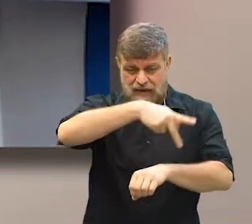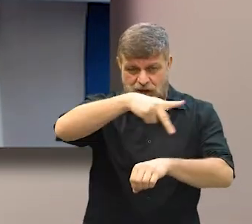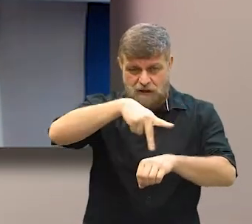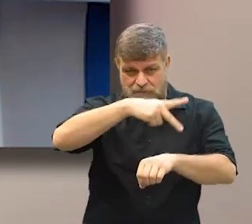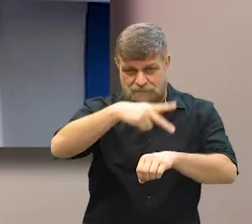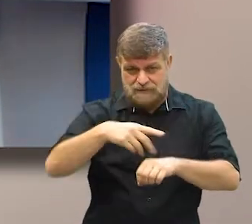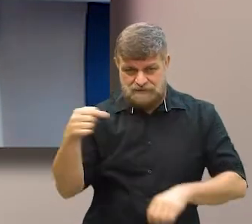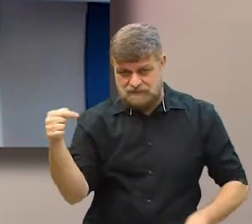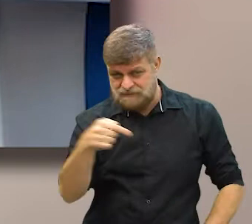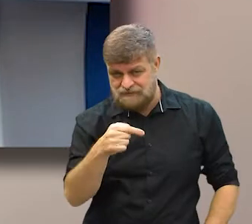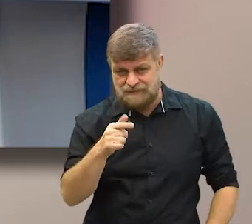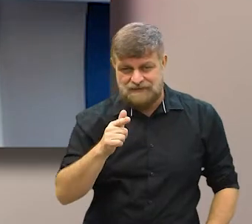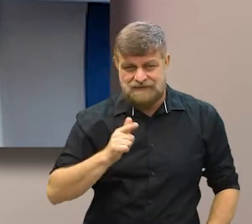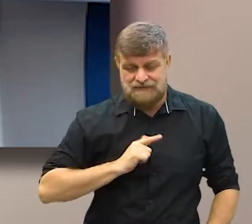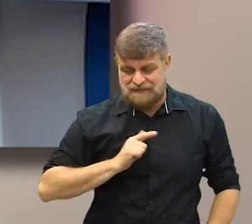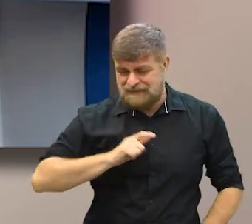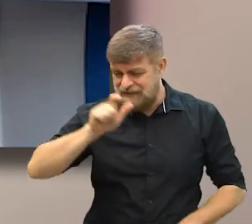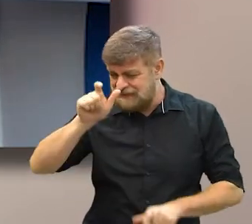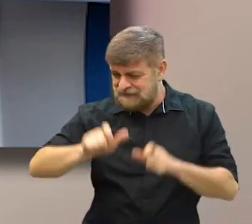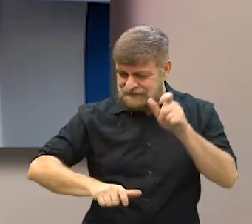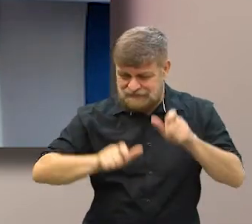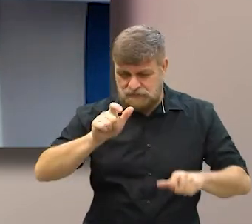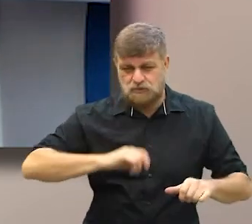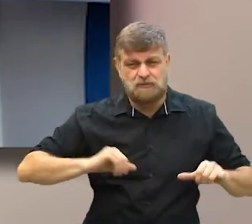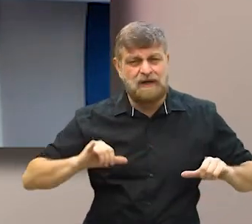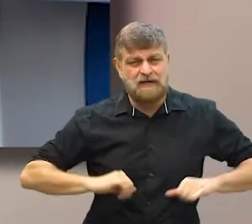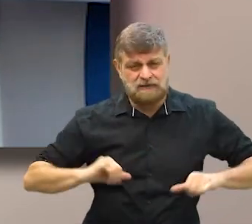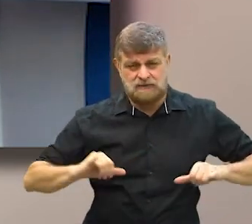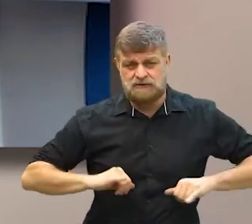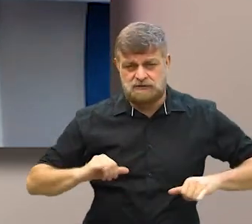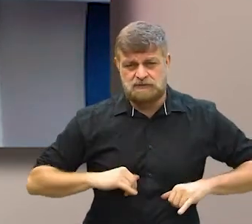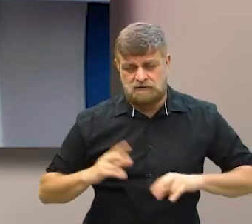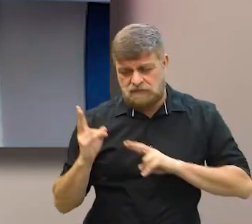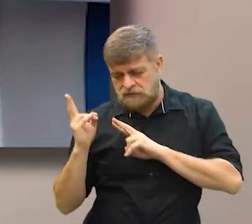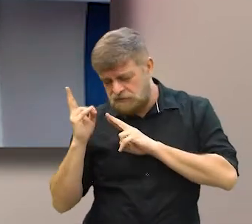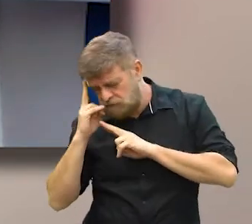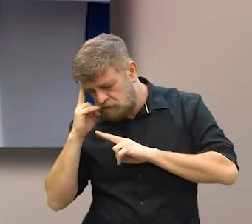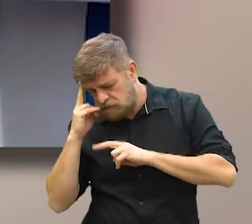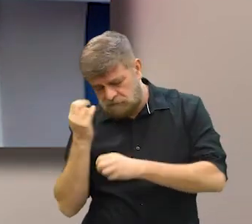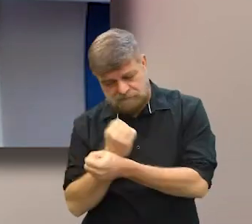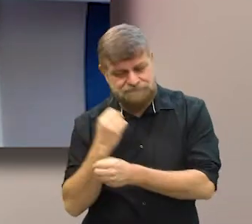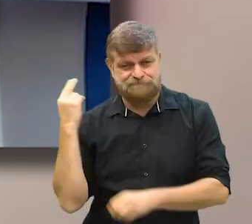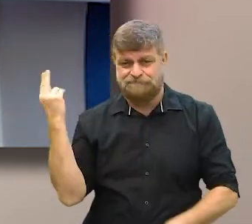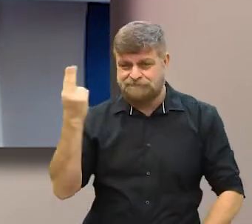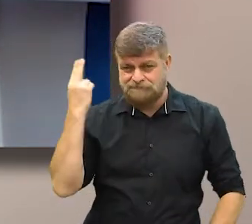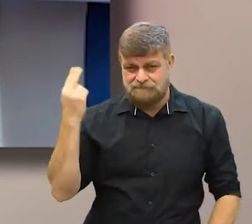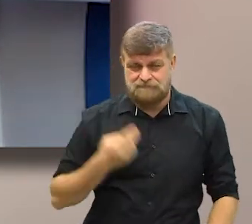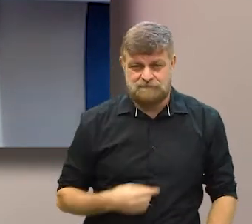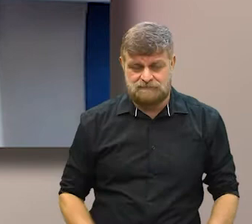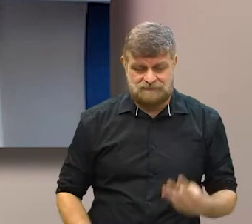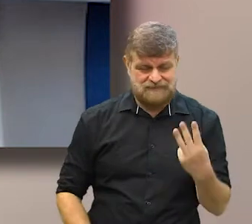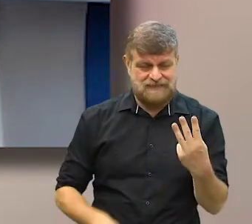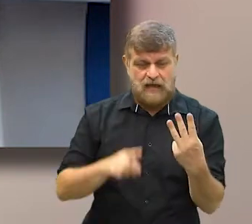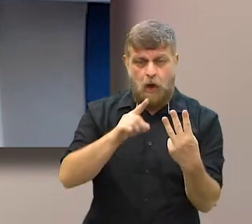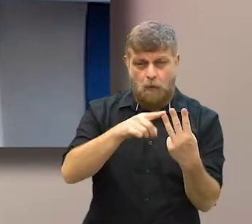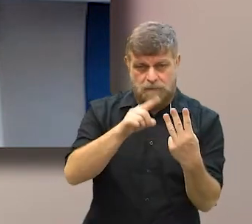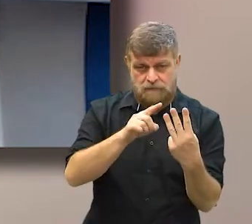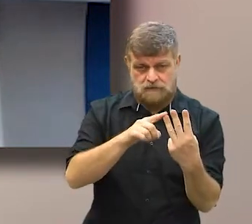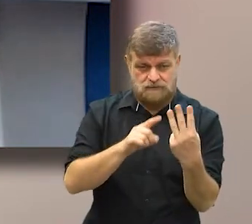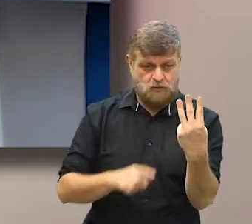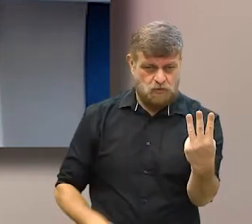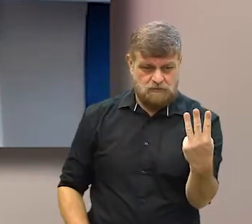país onde tem muitas pessoas que sofrem com insônia. As estatísticas falam de cerca de 1/3 das